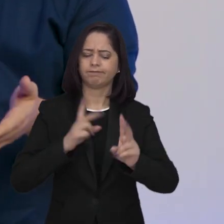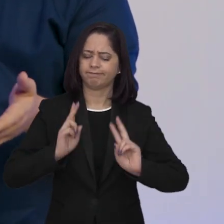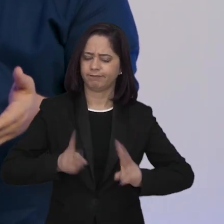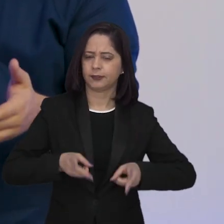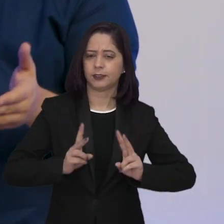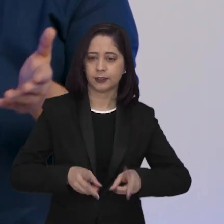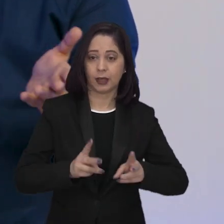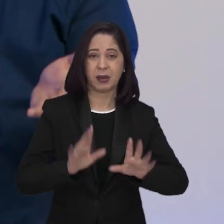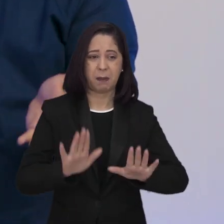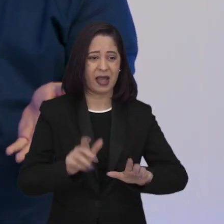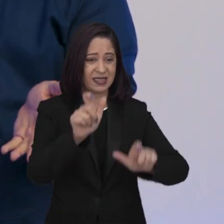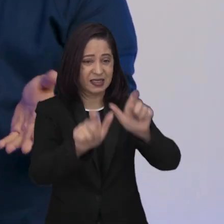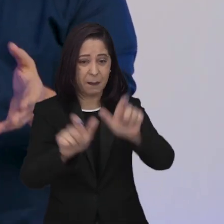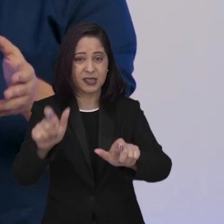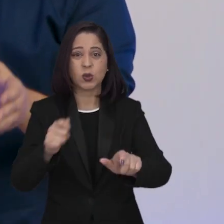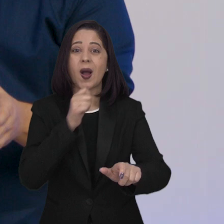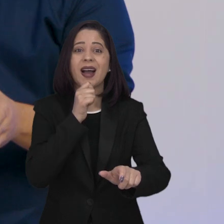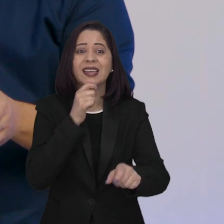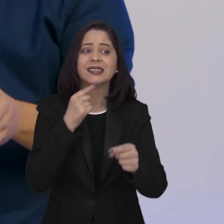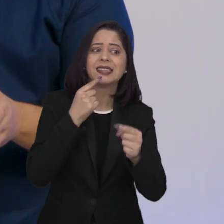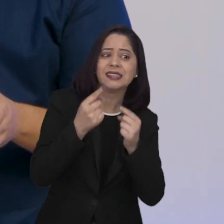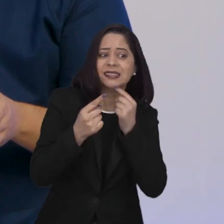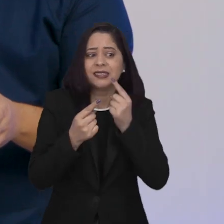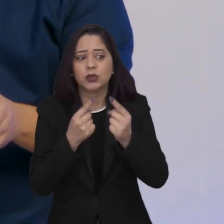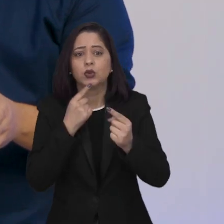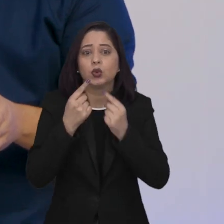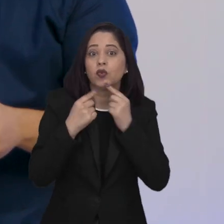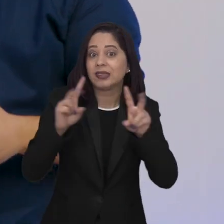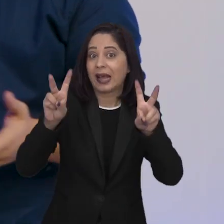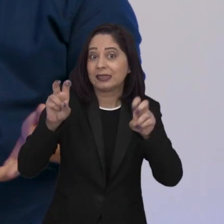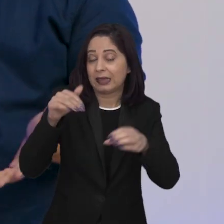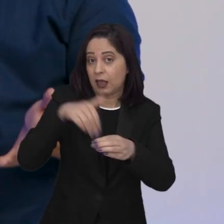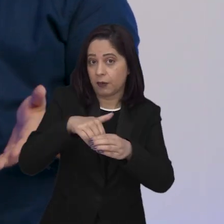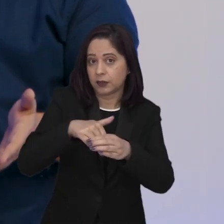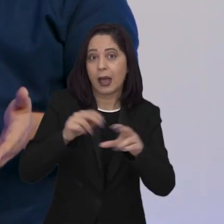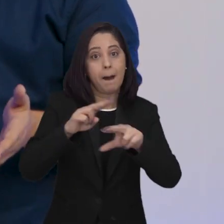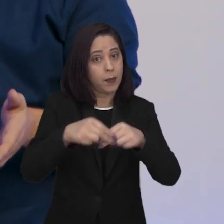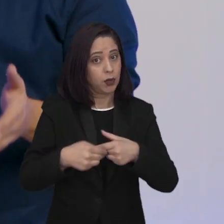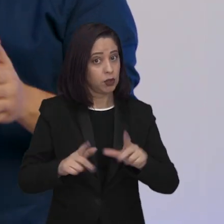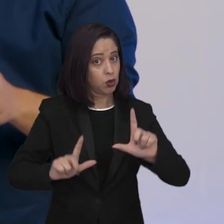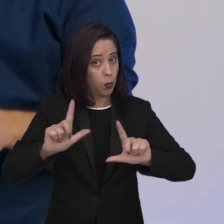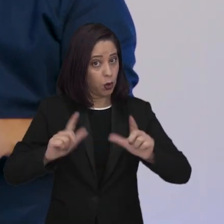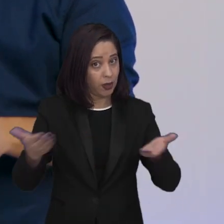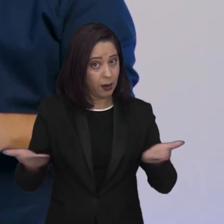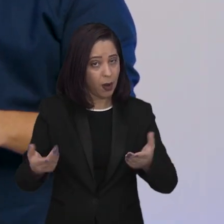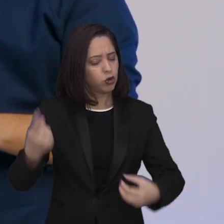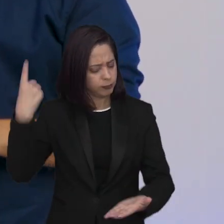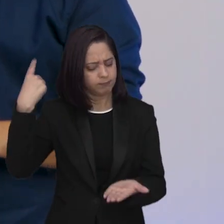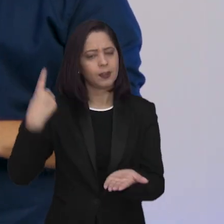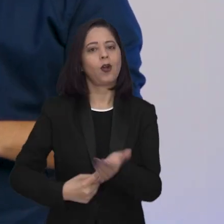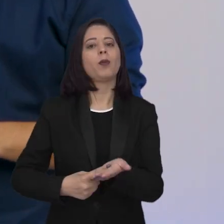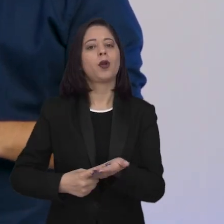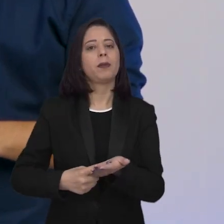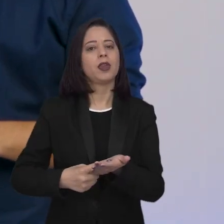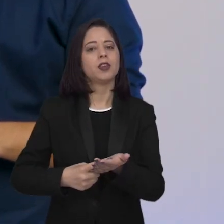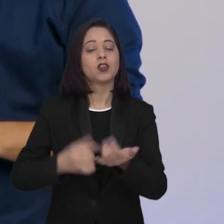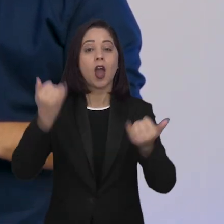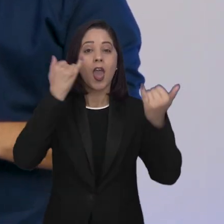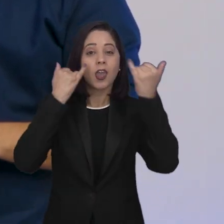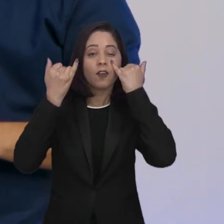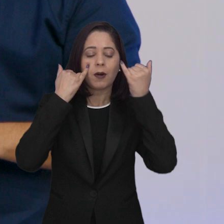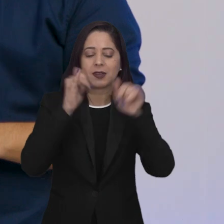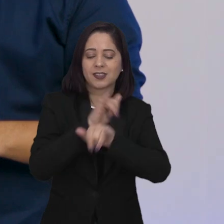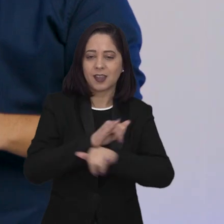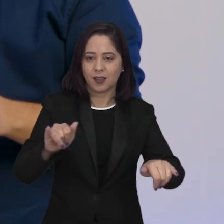com frequência, muita gente ainda tem dúvidas sobre as eleições. Por isso, o Cidadania em Pauta assume o compromisso de deixar o eleitor